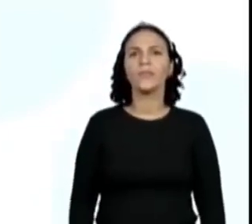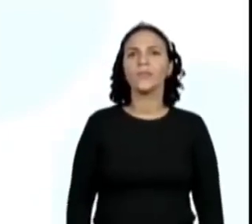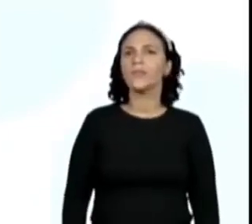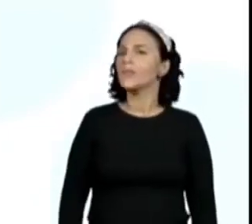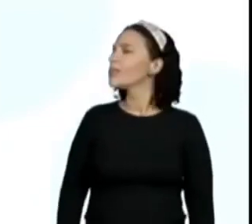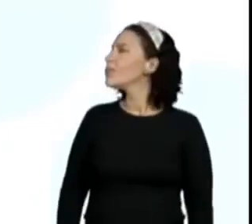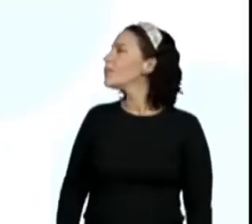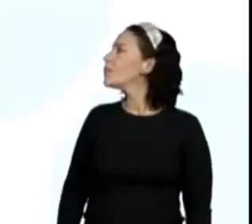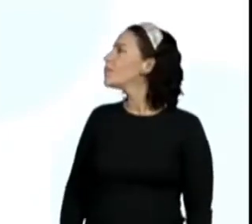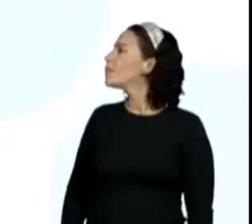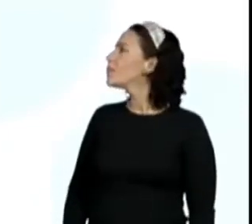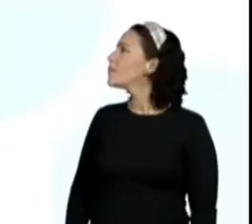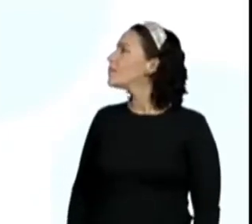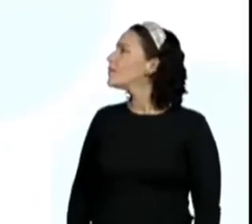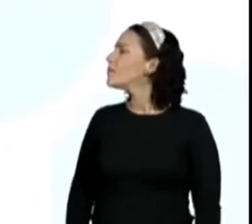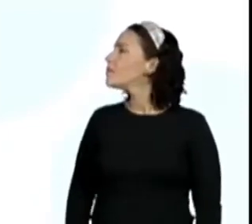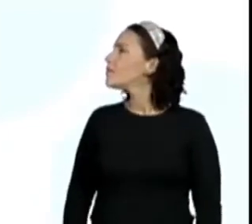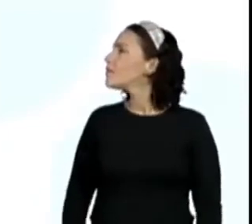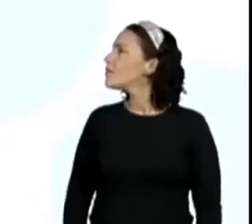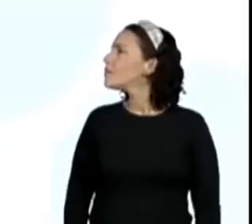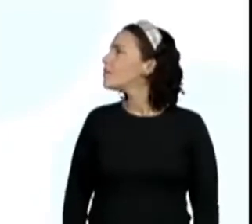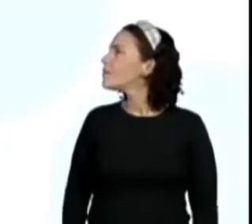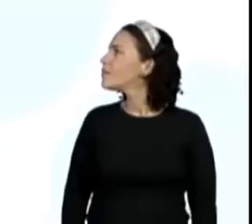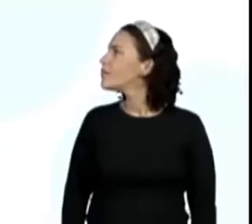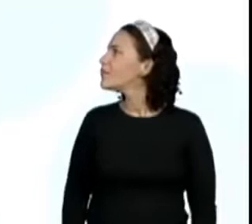Barriga vazia.